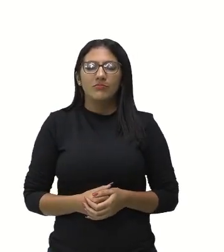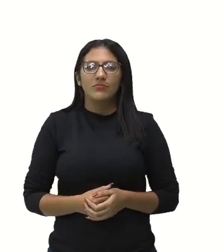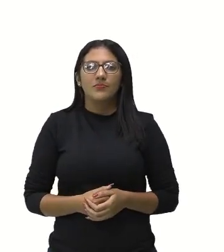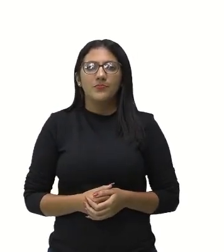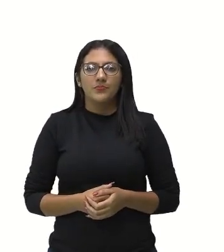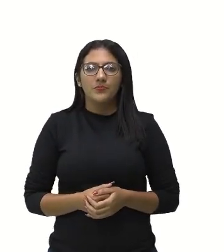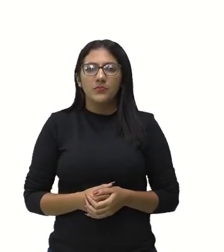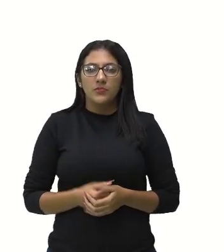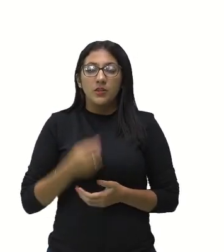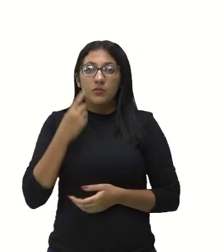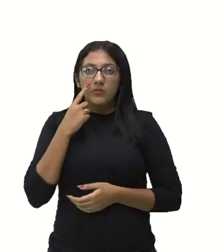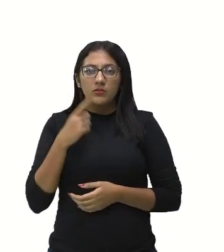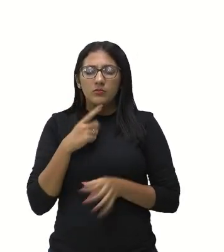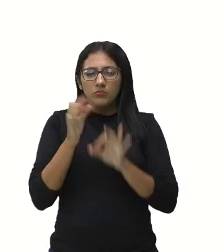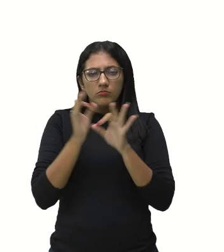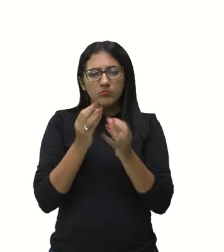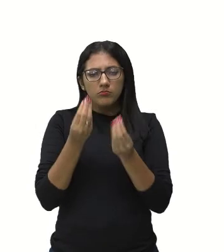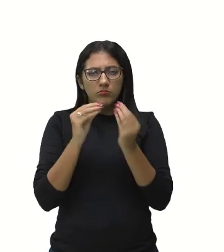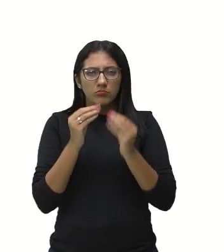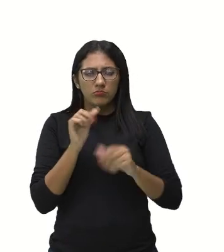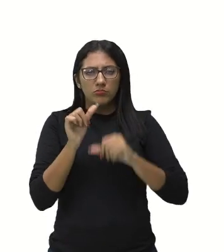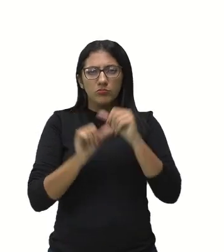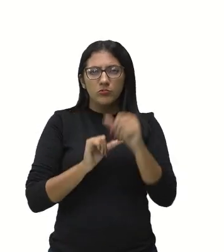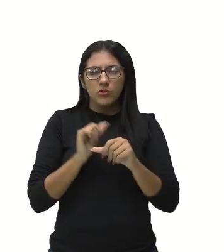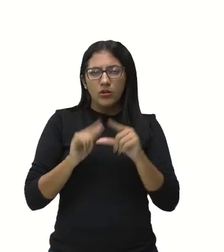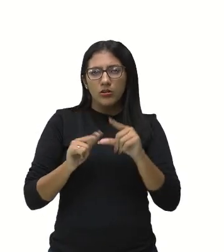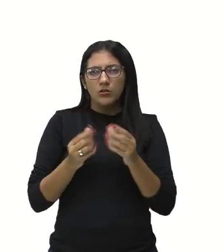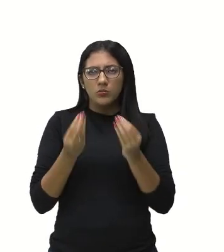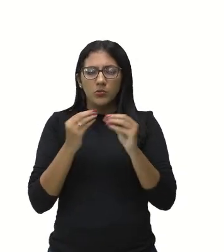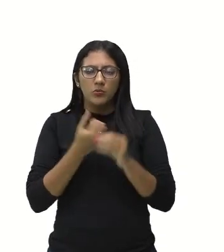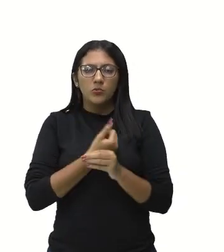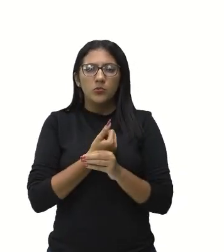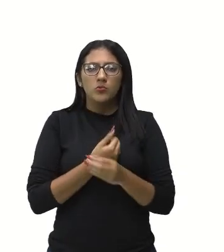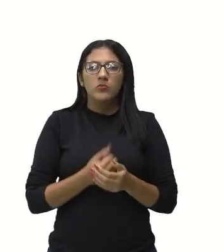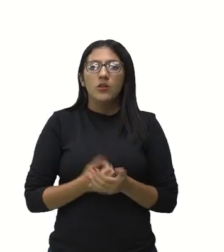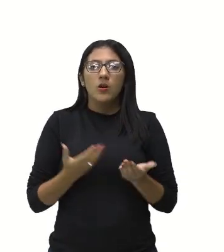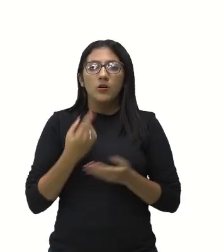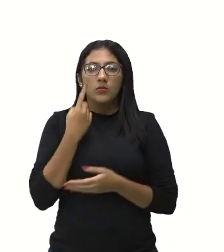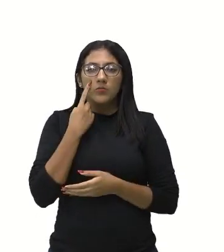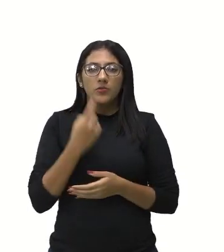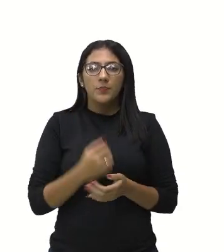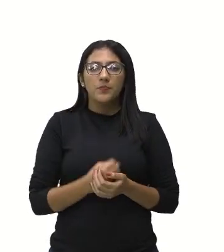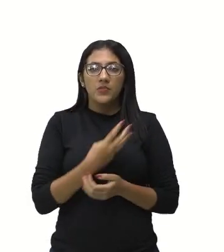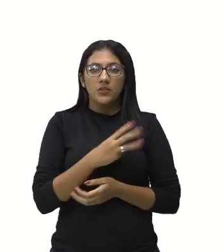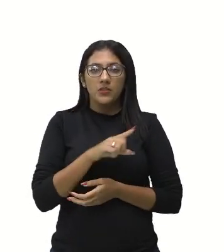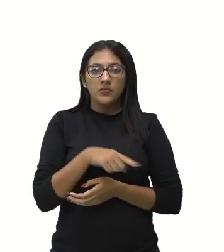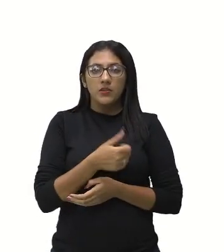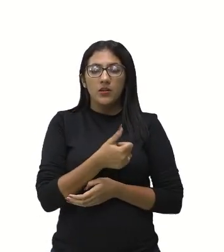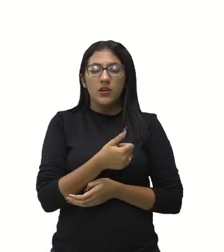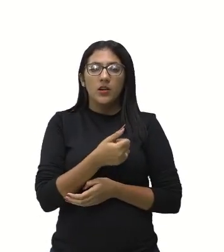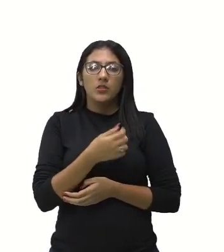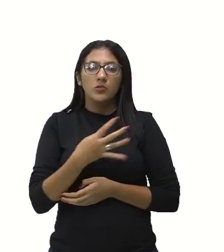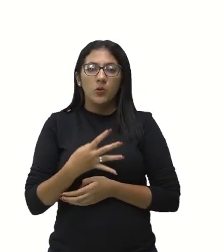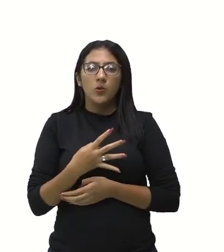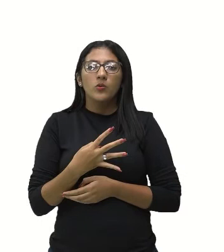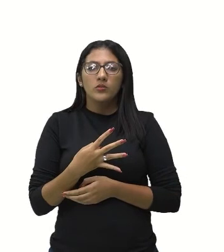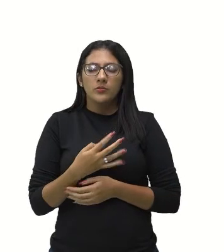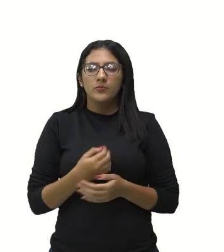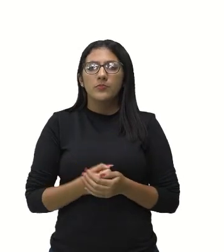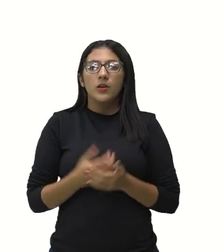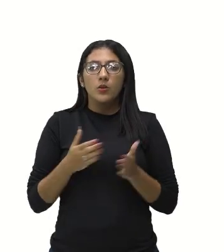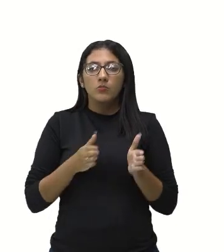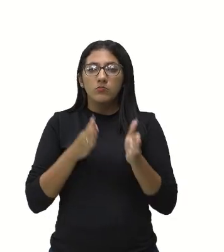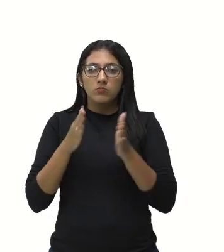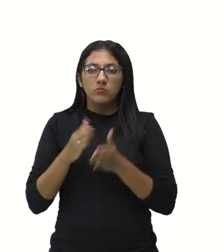Ok? Fizemos aí todas as substituições. Temos agora 3,14 vezes 5 vezes 12.